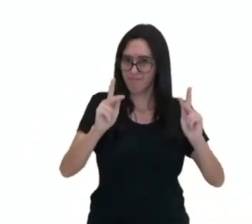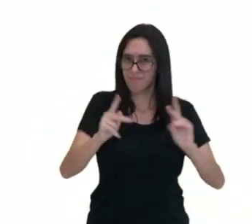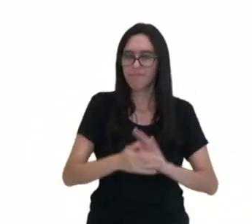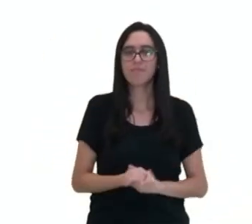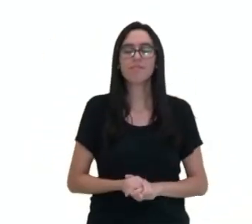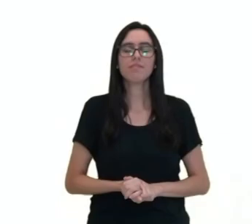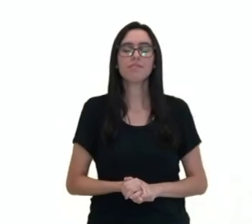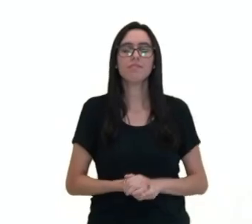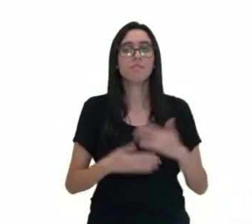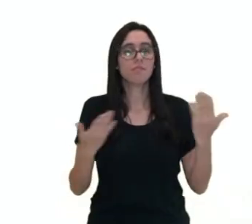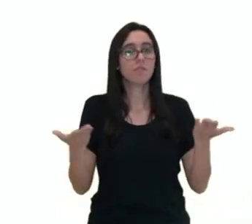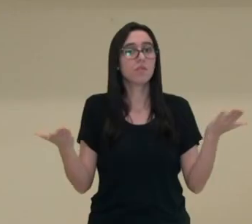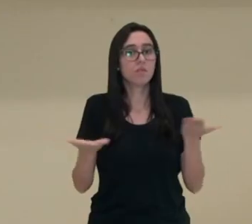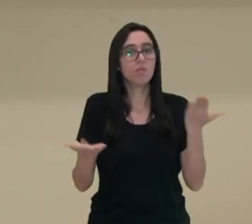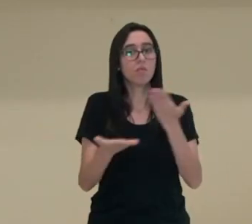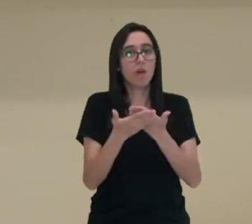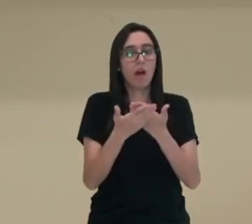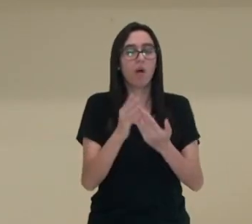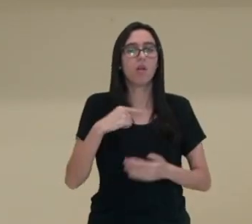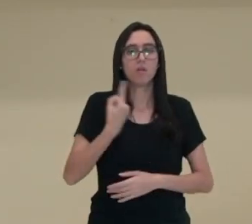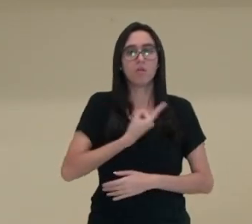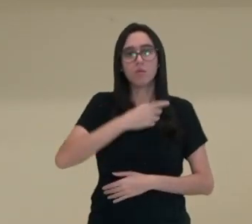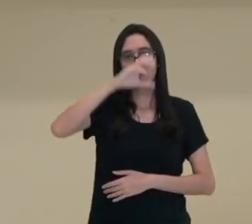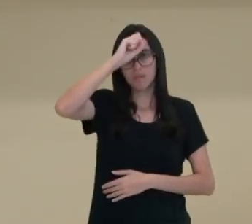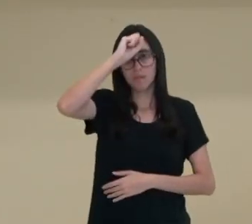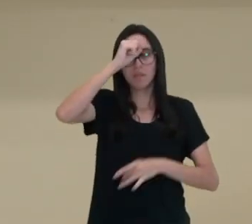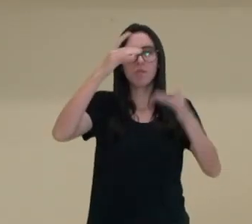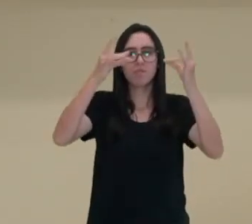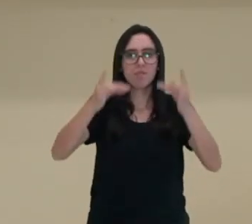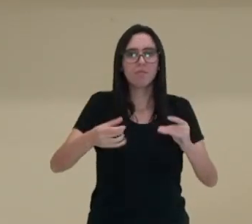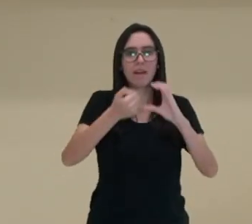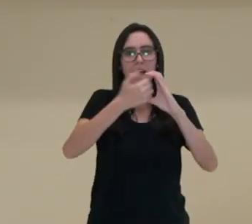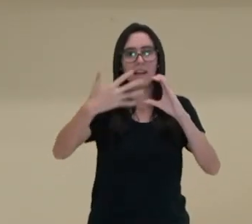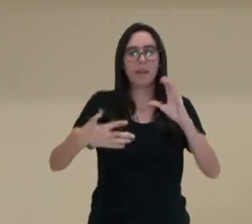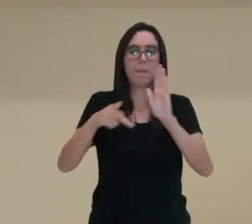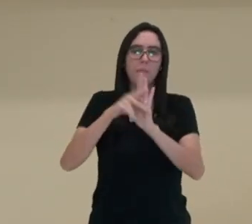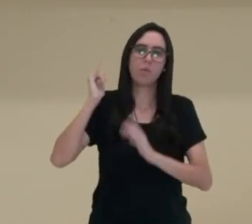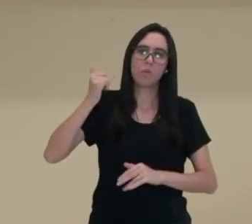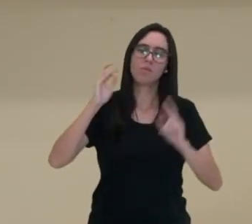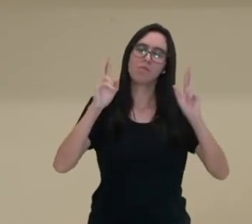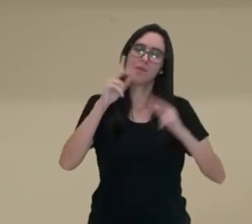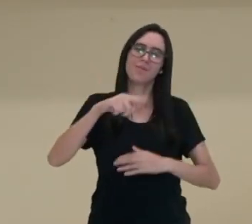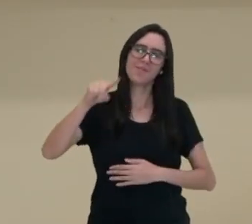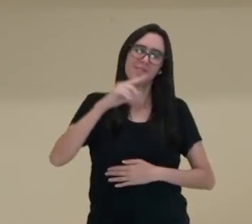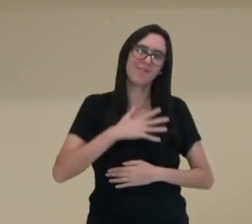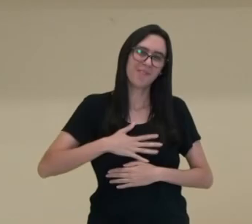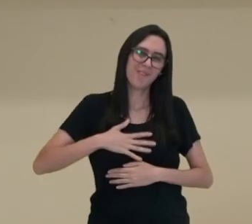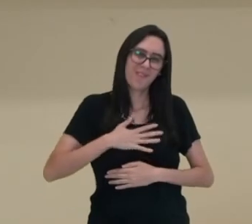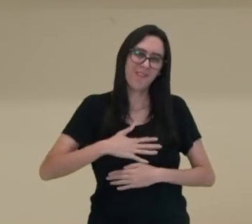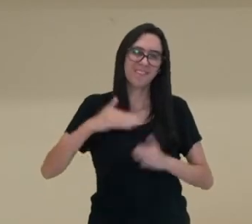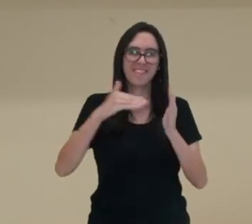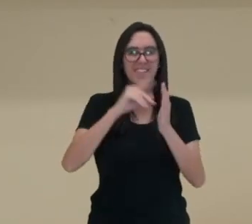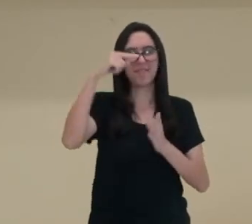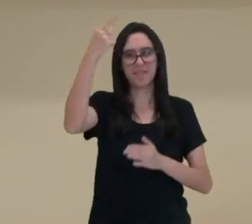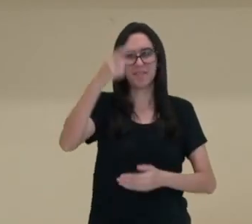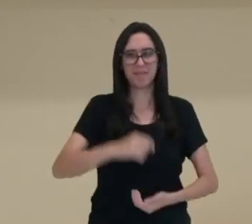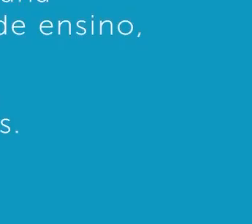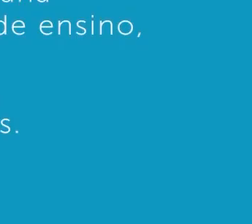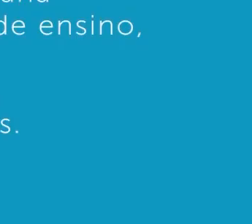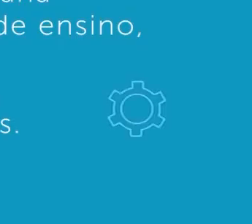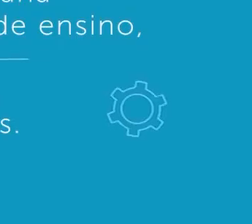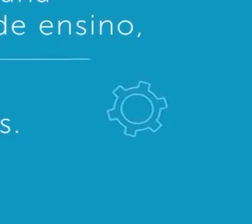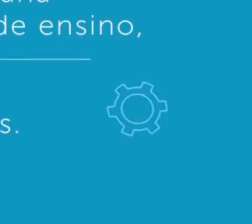Então, nessa aula nós estudamos aí os elementos composicionais do conto, espero que vocês tenham gostado e até breve.